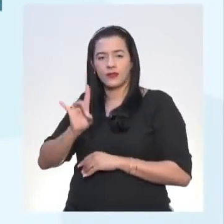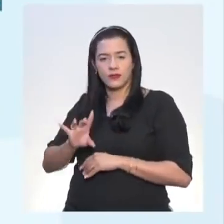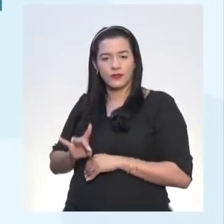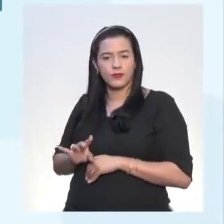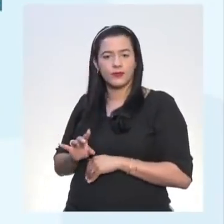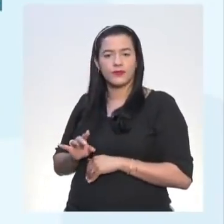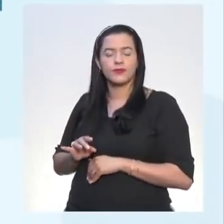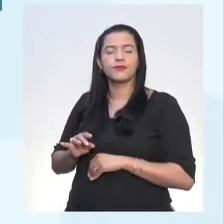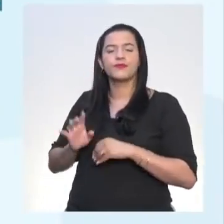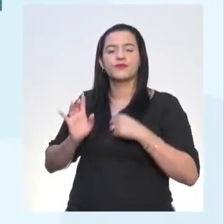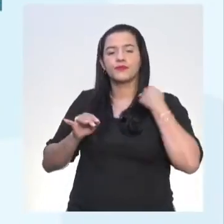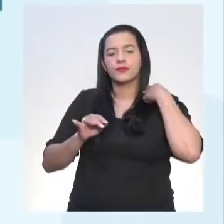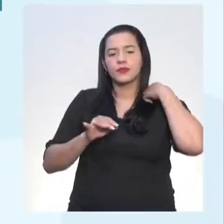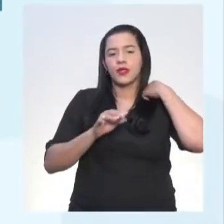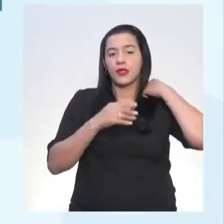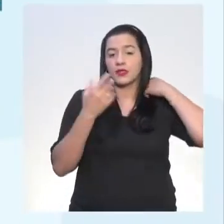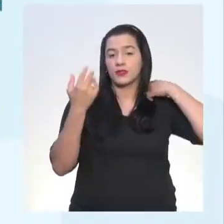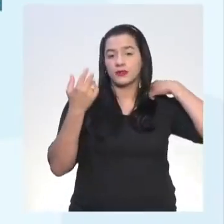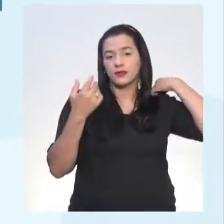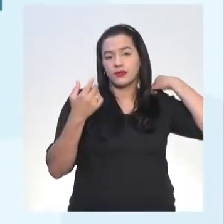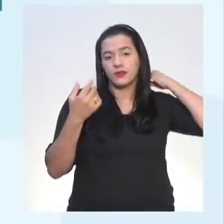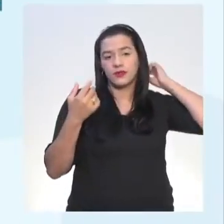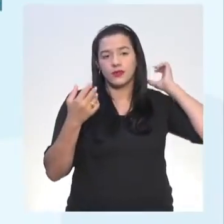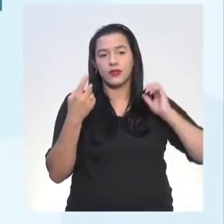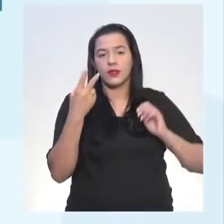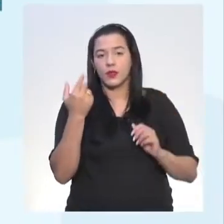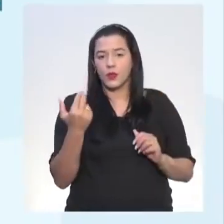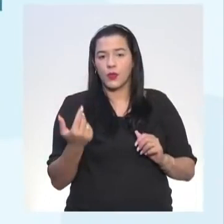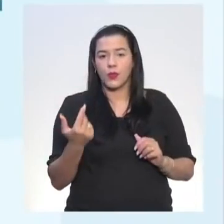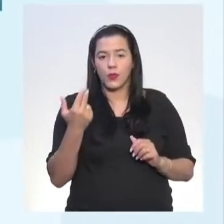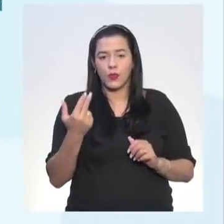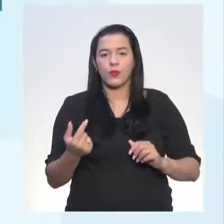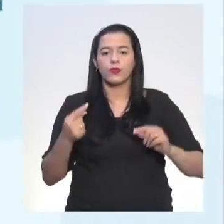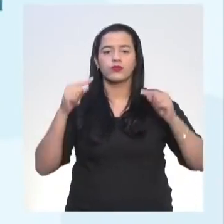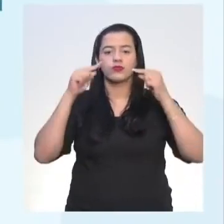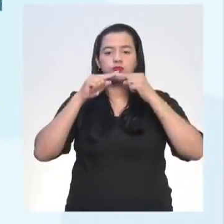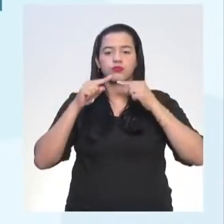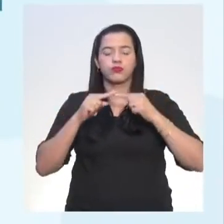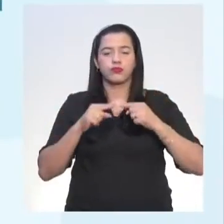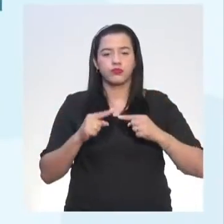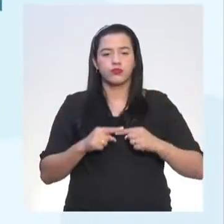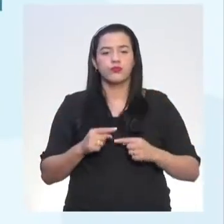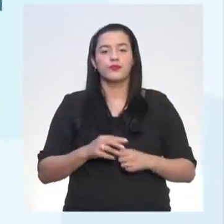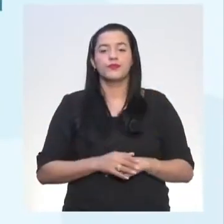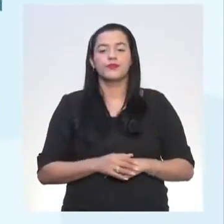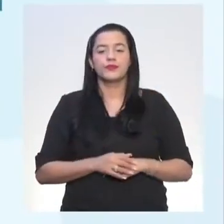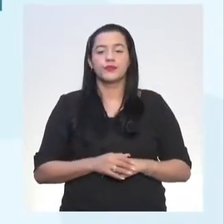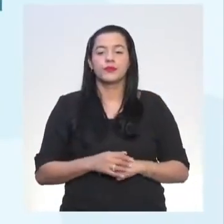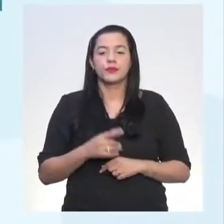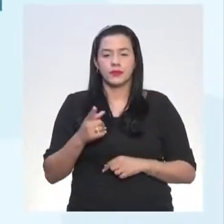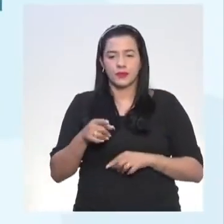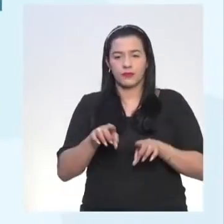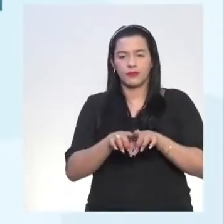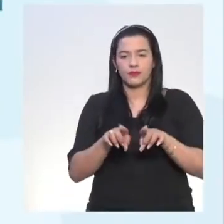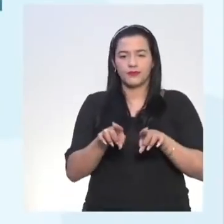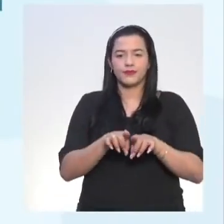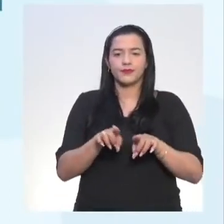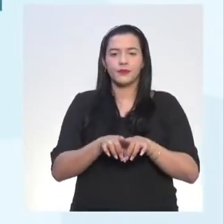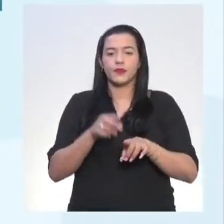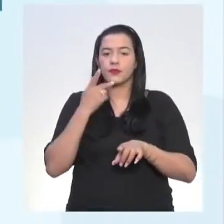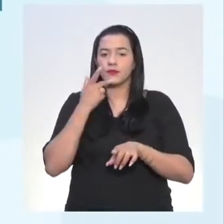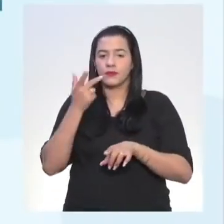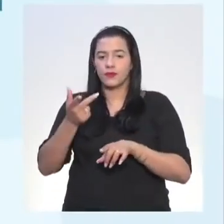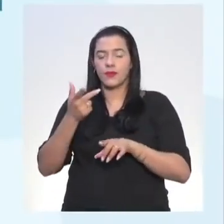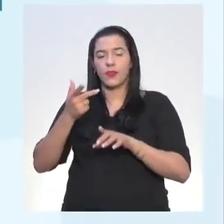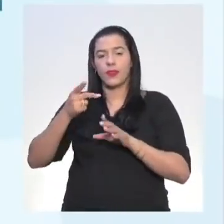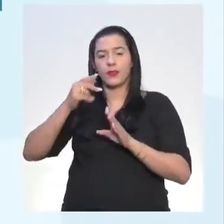cores iguais são lados correspondentes, né? A gente pode dizer também que o lado horizontal mais acima